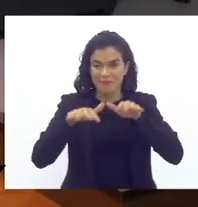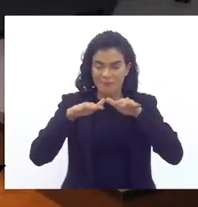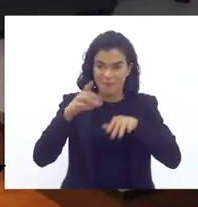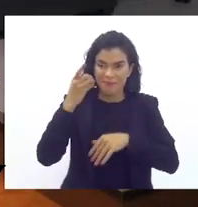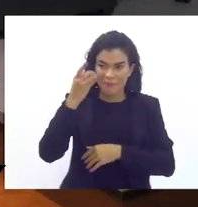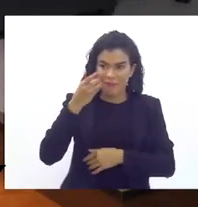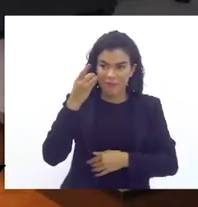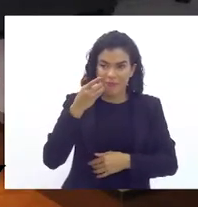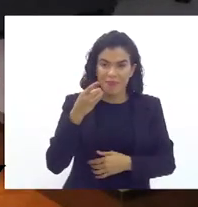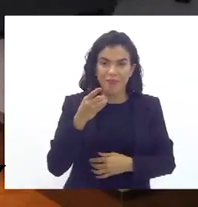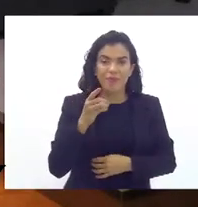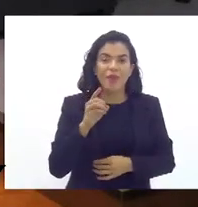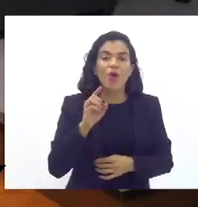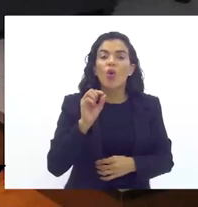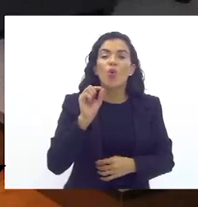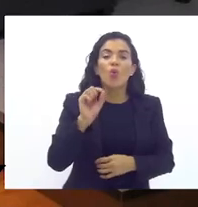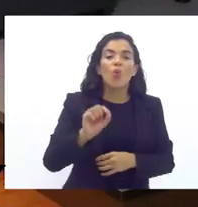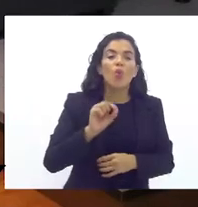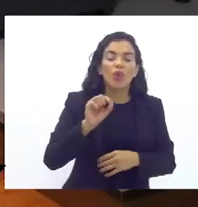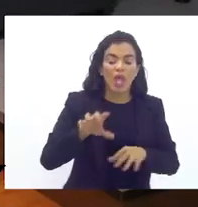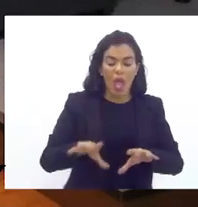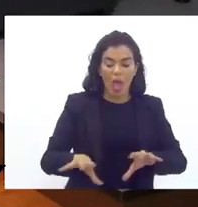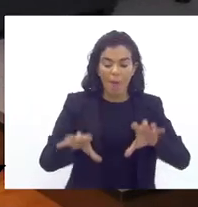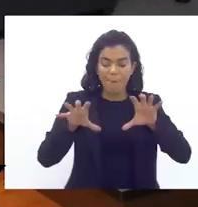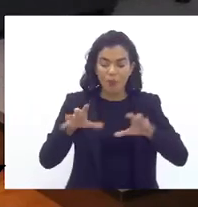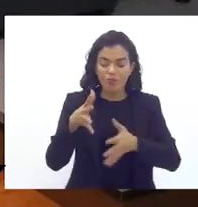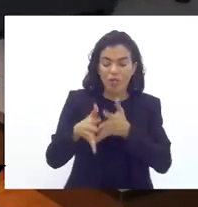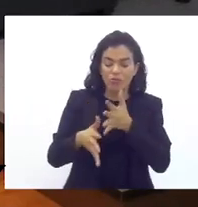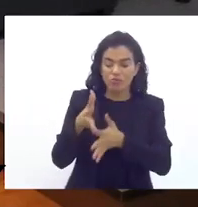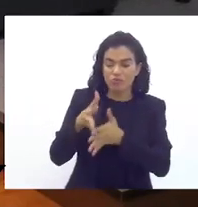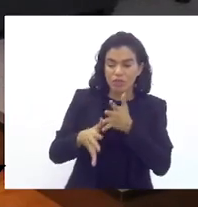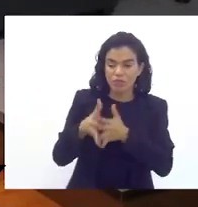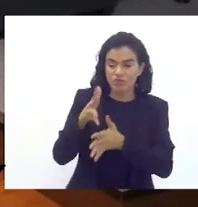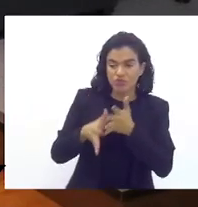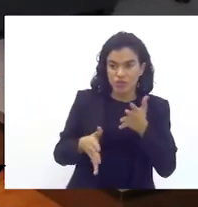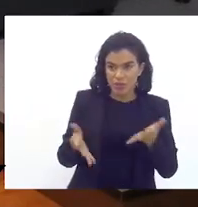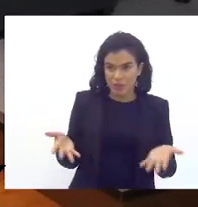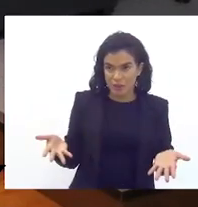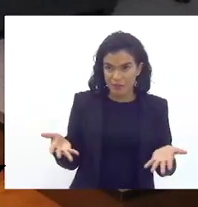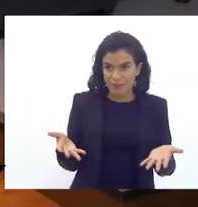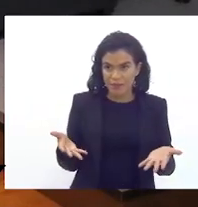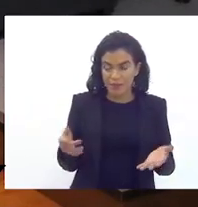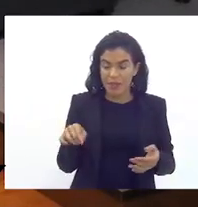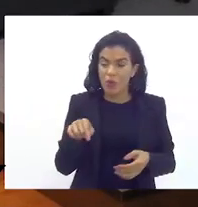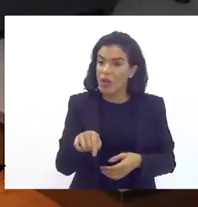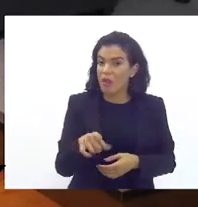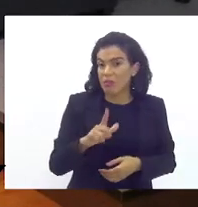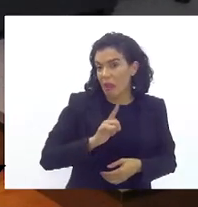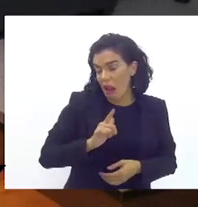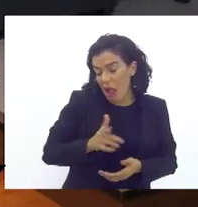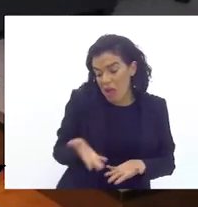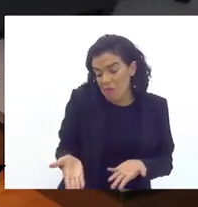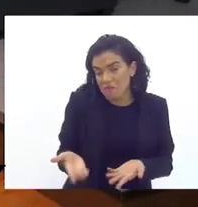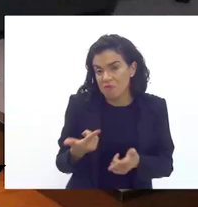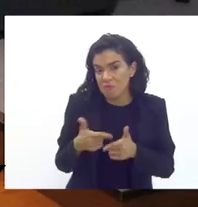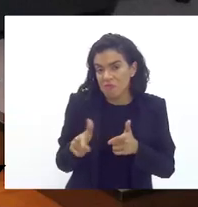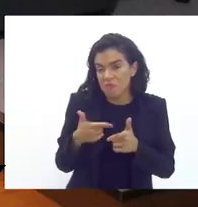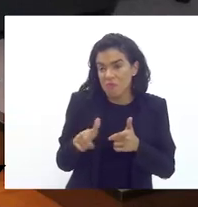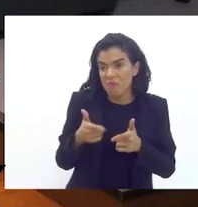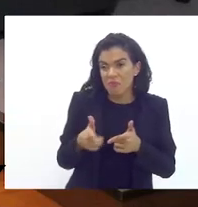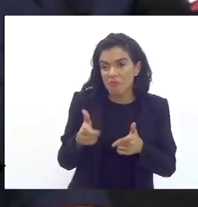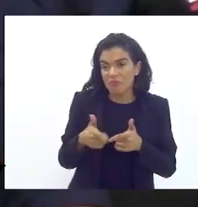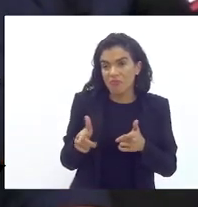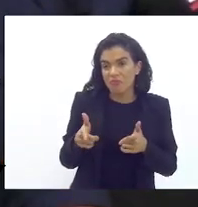a gente sempre diz assim o que a bunda não prejudica olha se tá lá nada demais que se